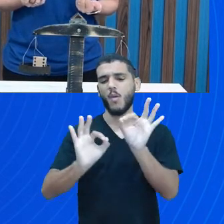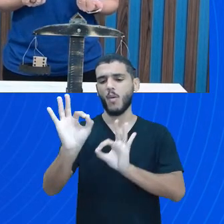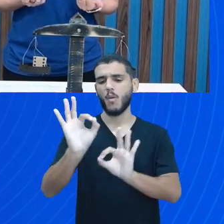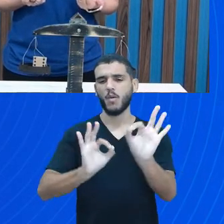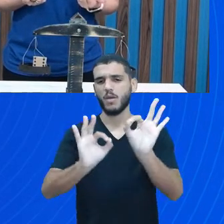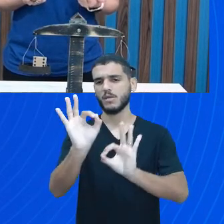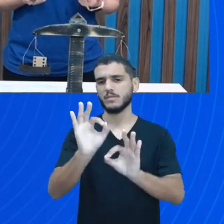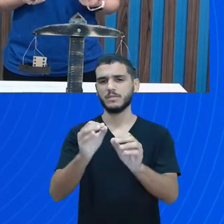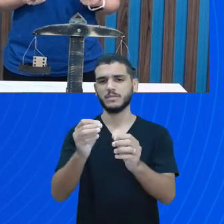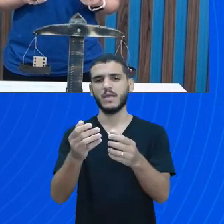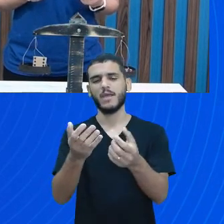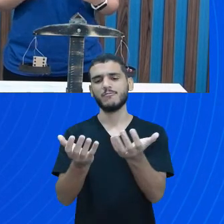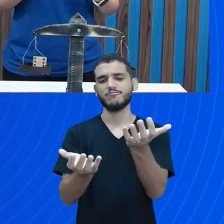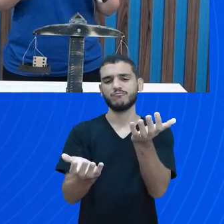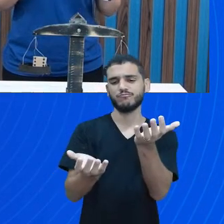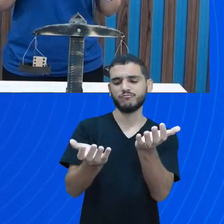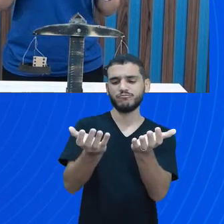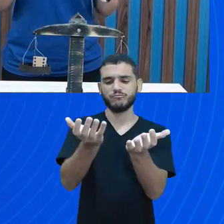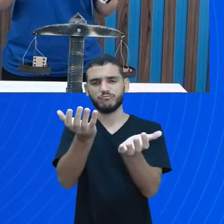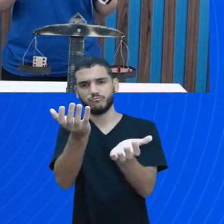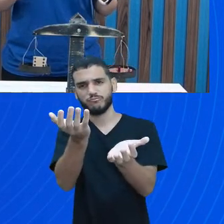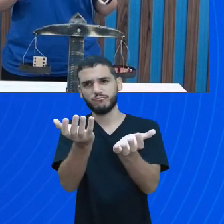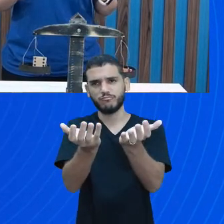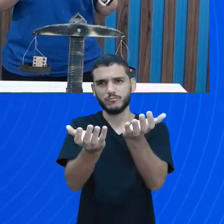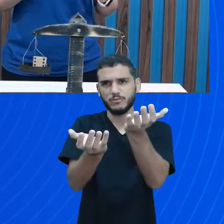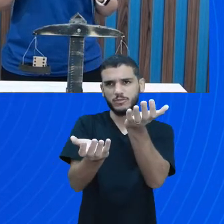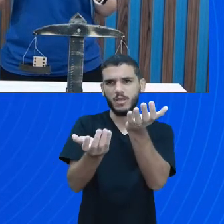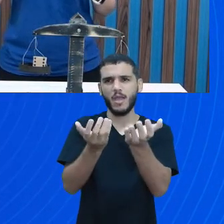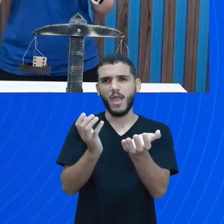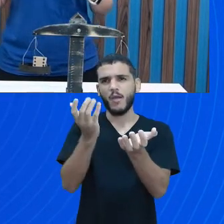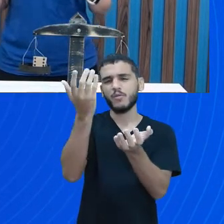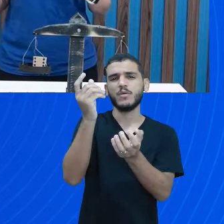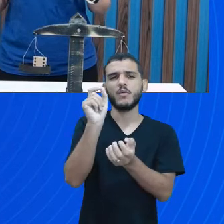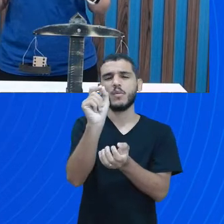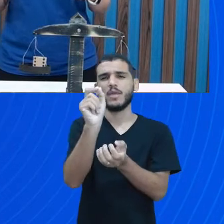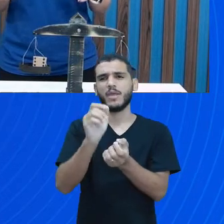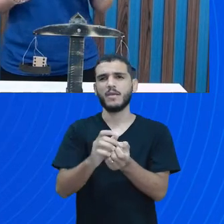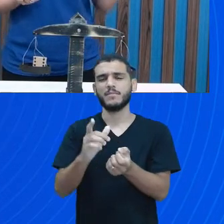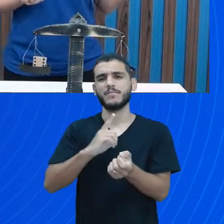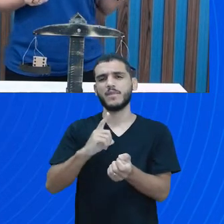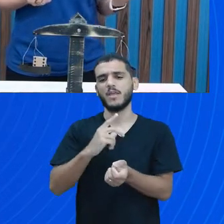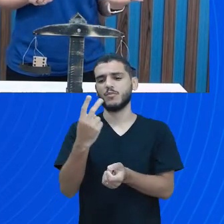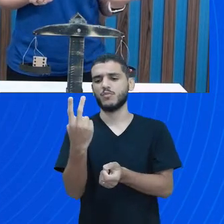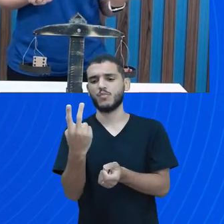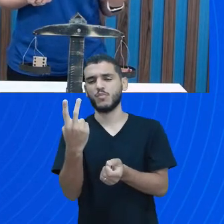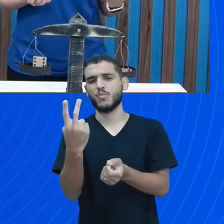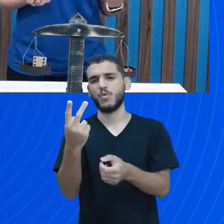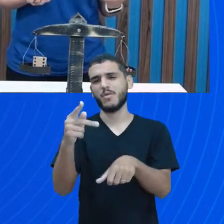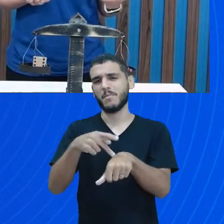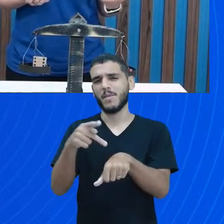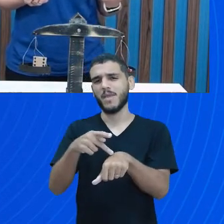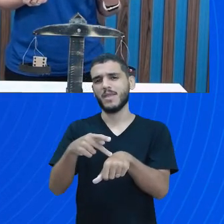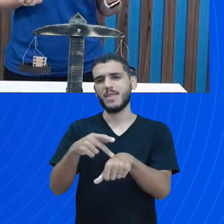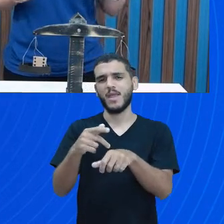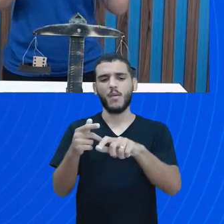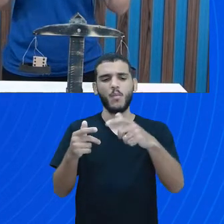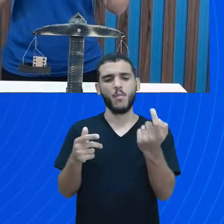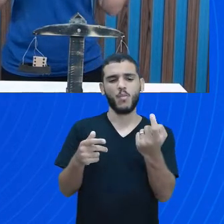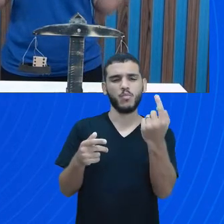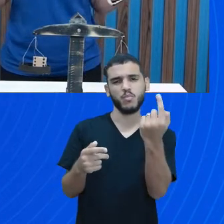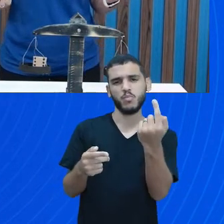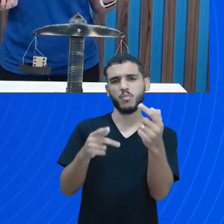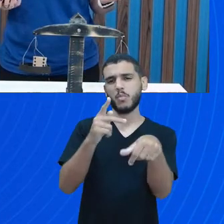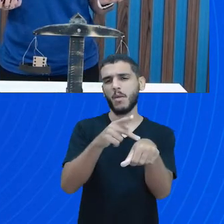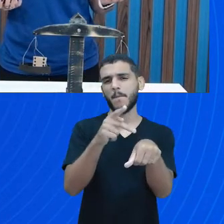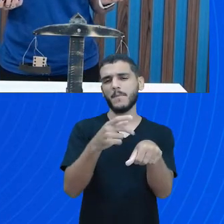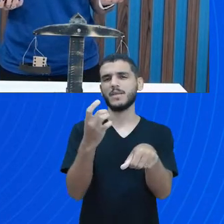não é? E esse equilíbrio, o que está acontecendo? Se de um lado tem duas pedras, do outro tem uma pedra só, como é que elas